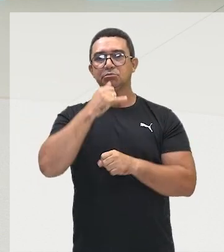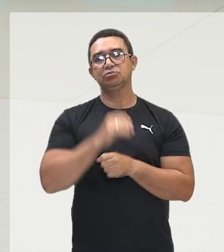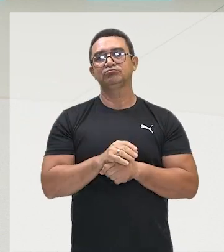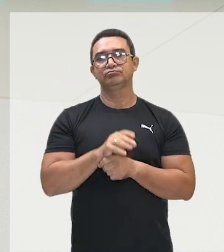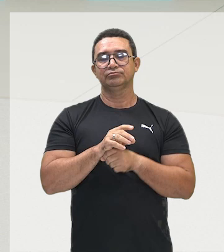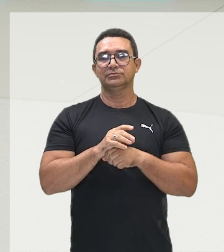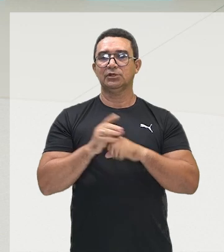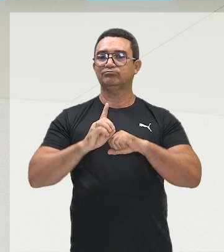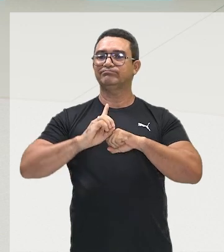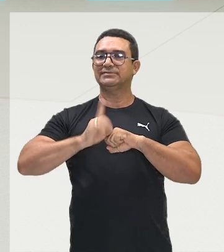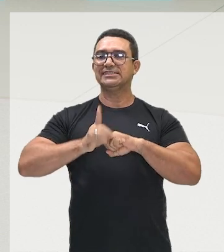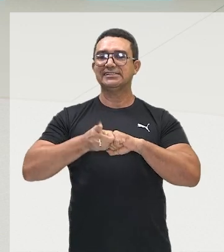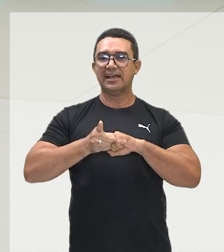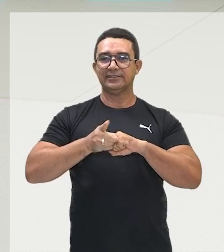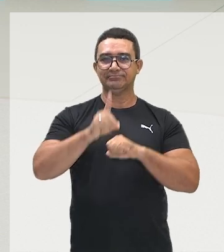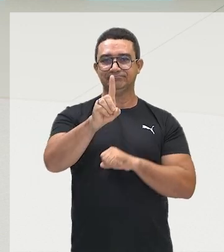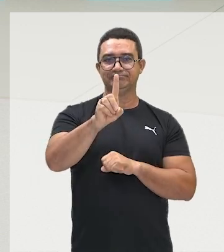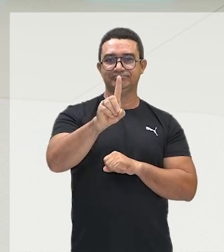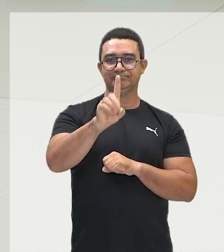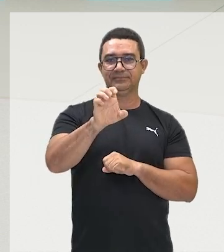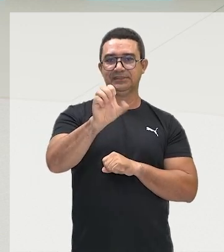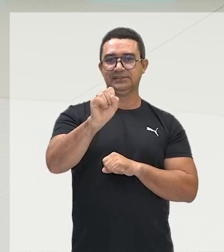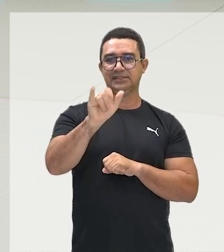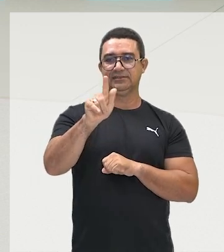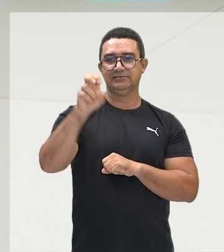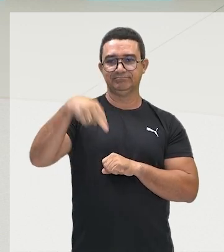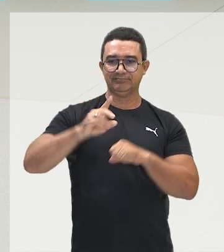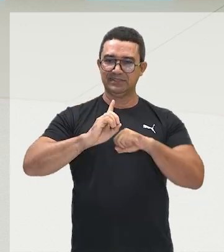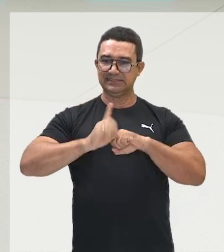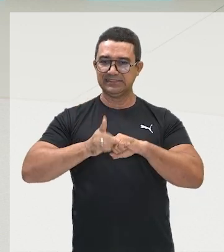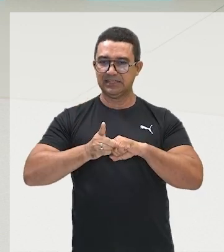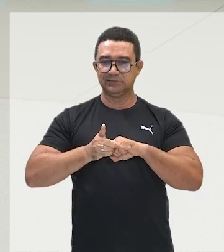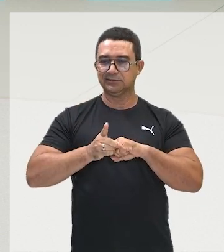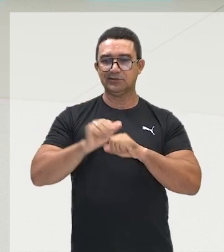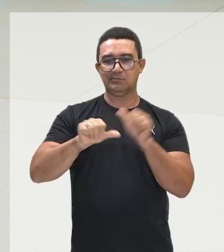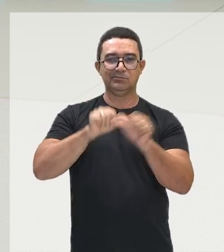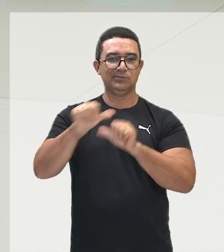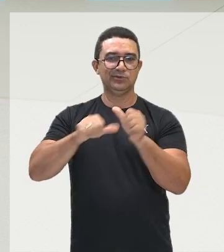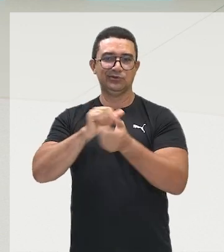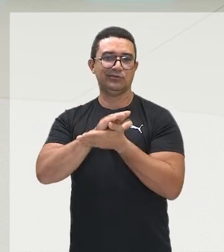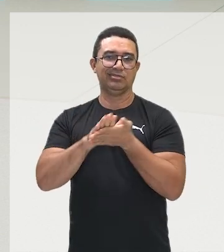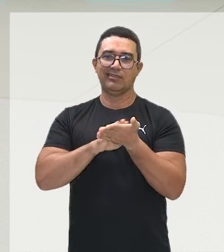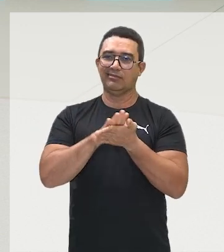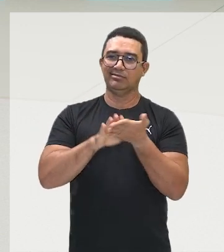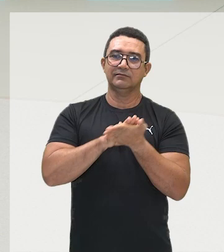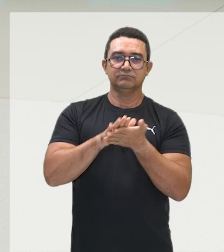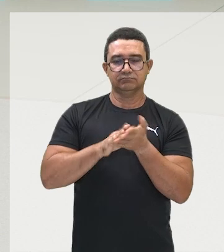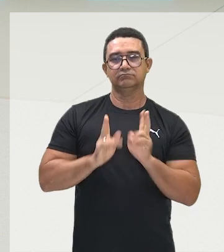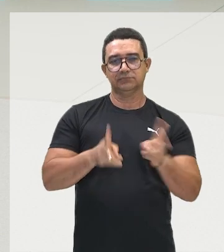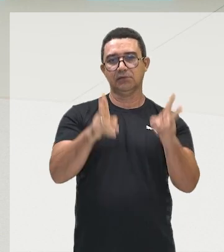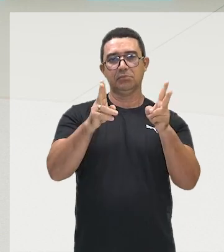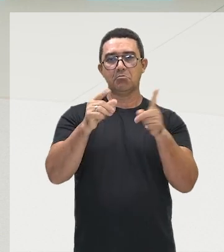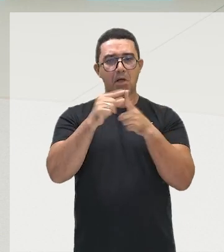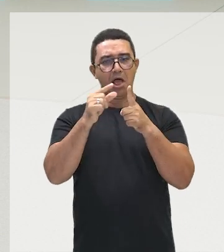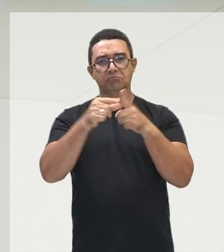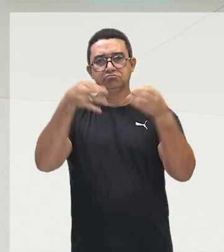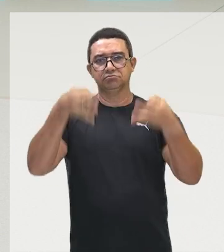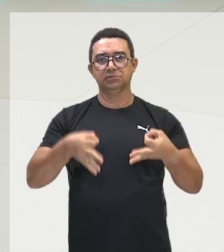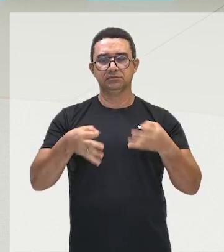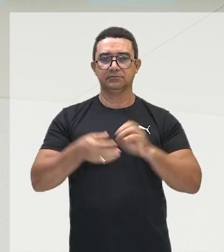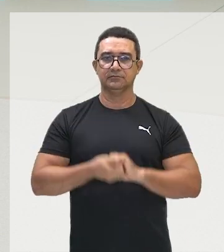exemplo, design, que é uma palavra que está incorporada, e ela não sofreu nenhuma alteração, ela continuou como design. Aí outro